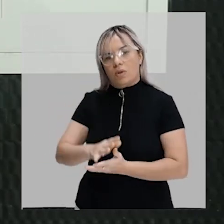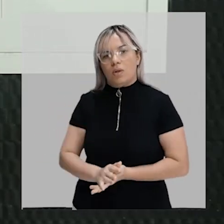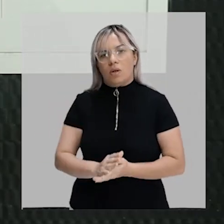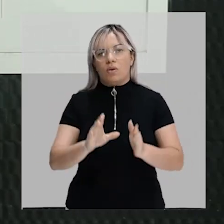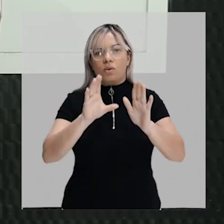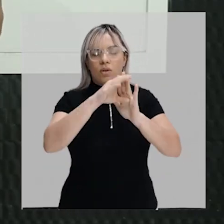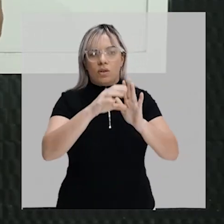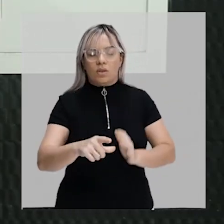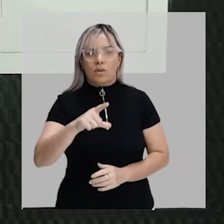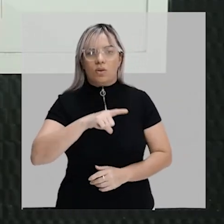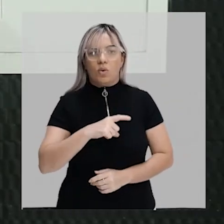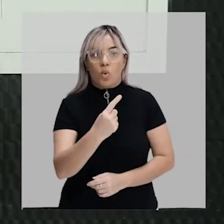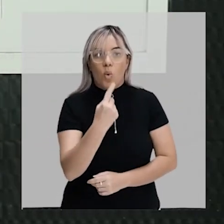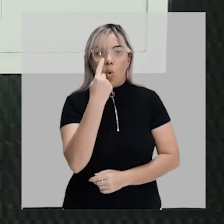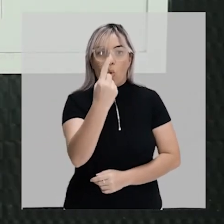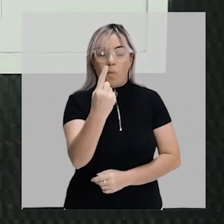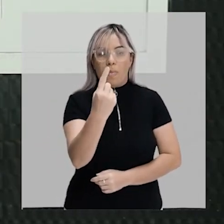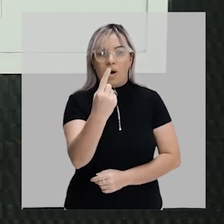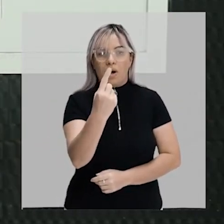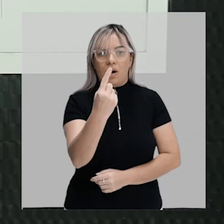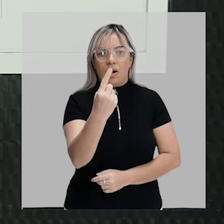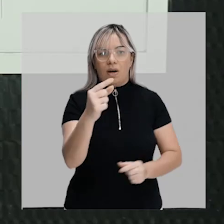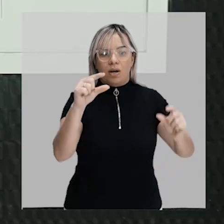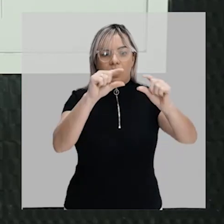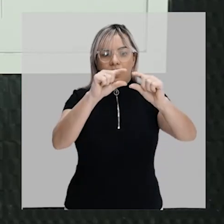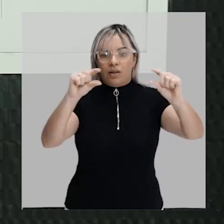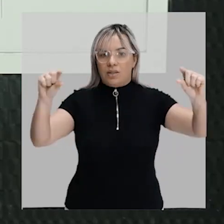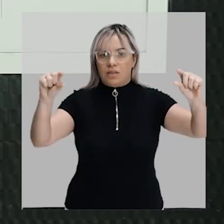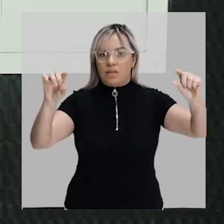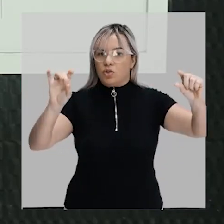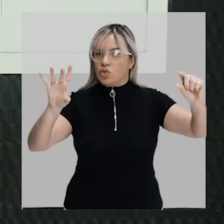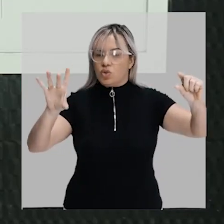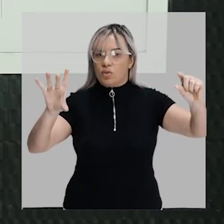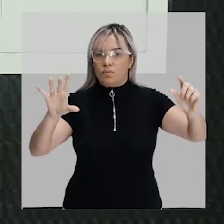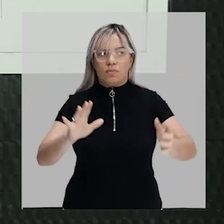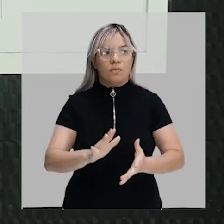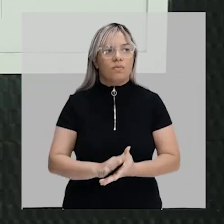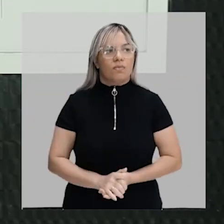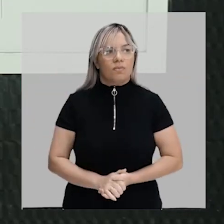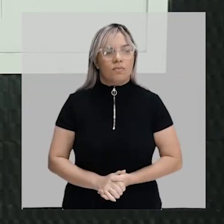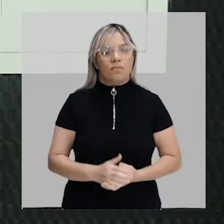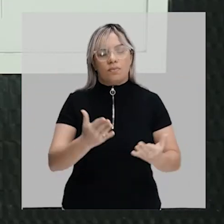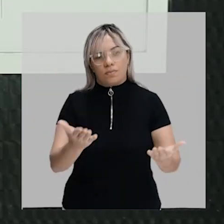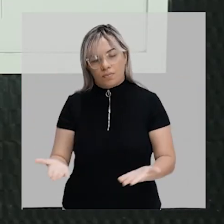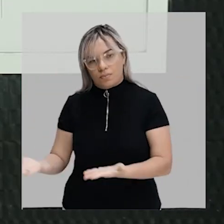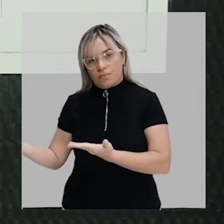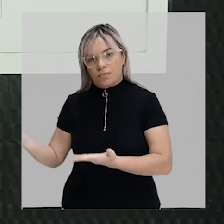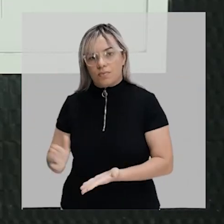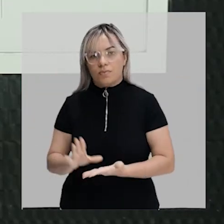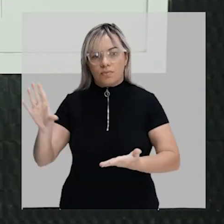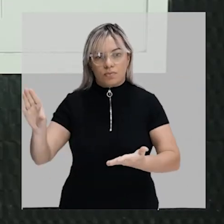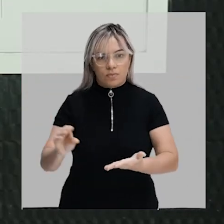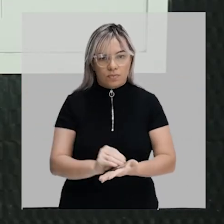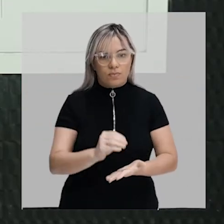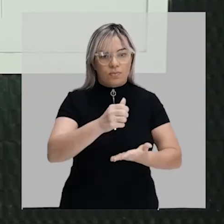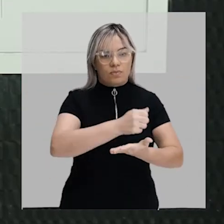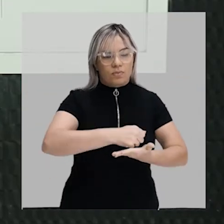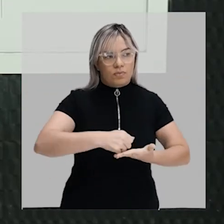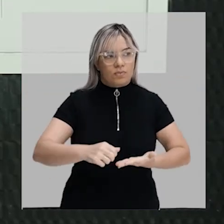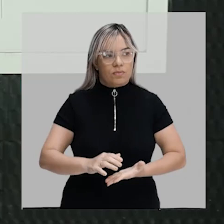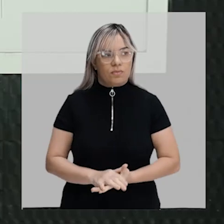uma linha tá esse é o conceito então é a matriz a matriz composta